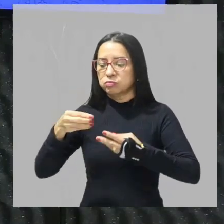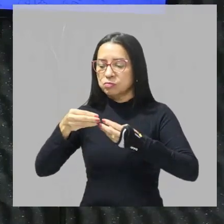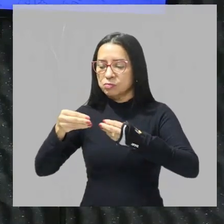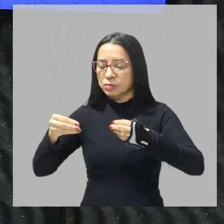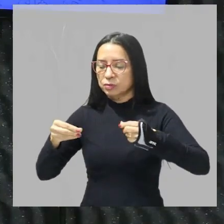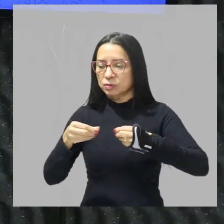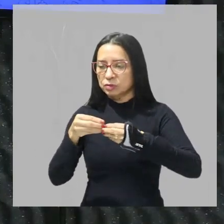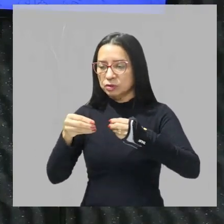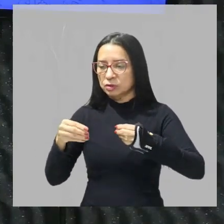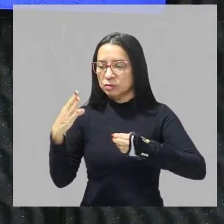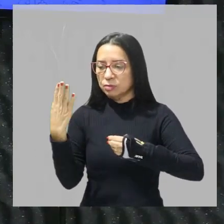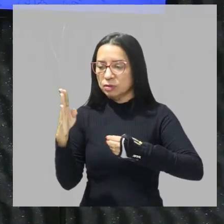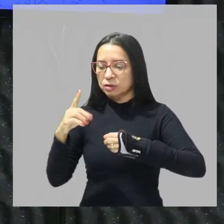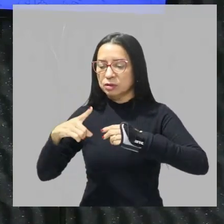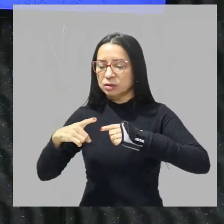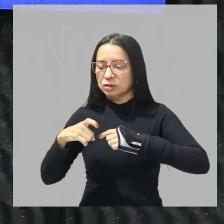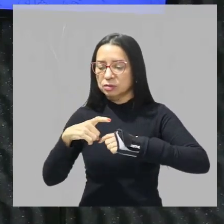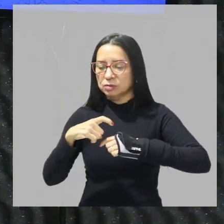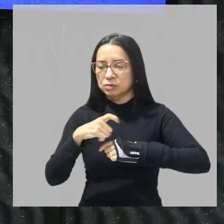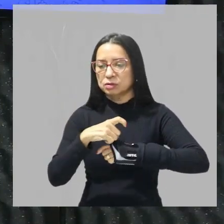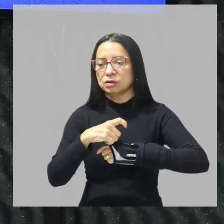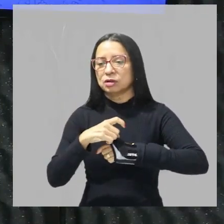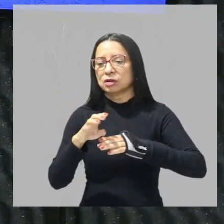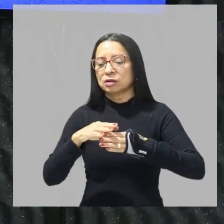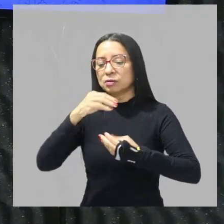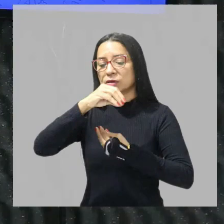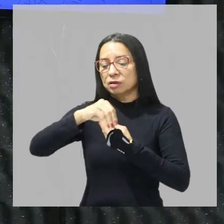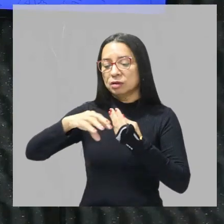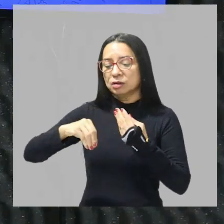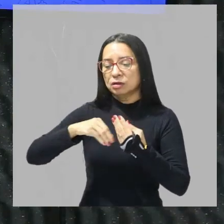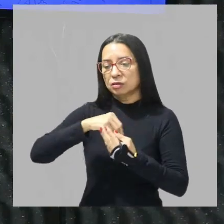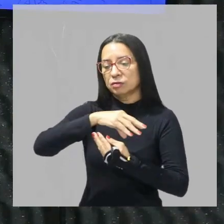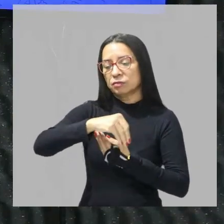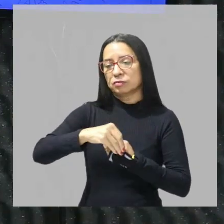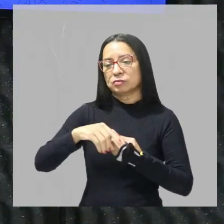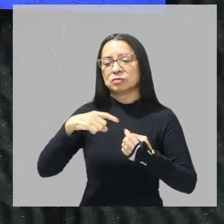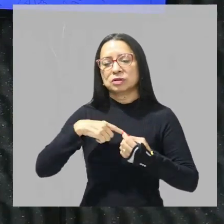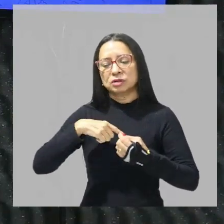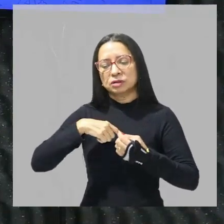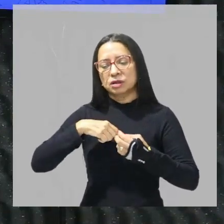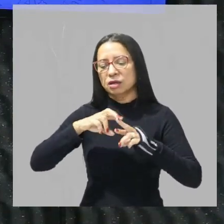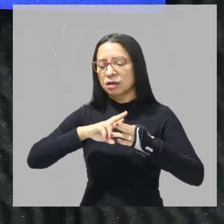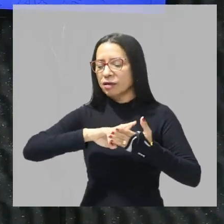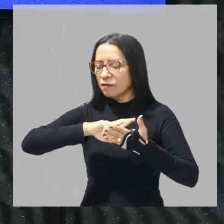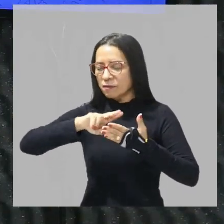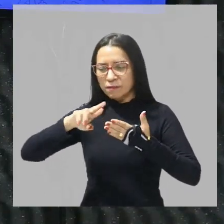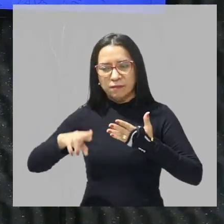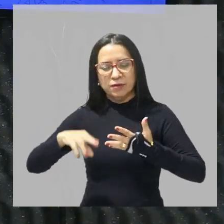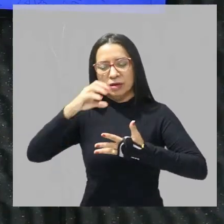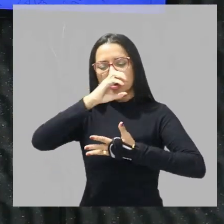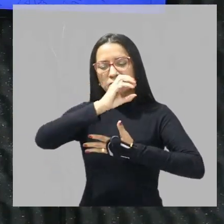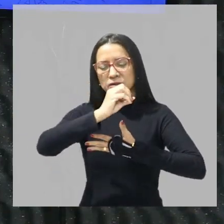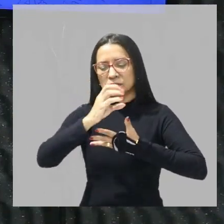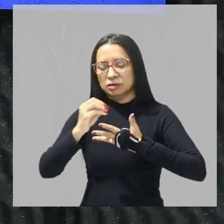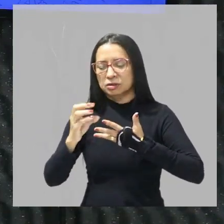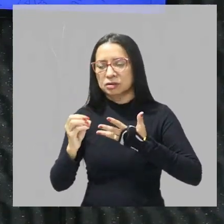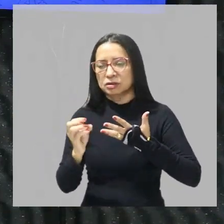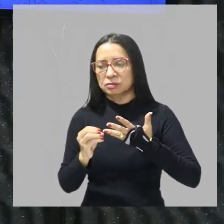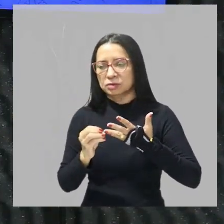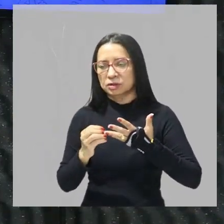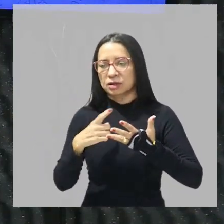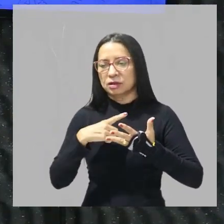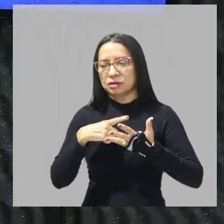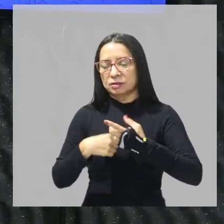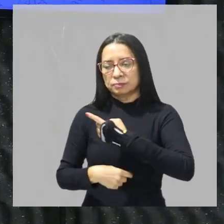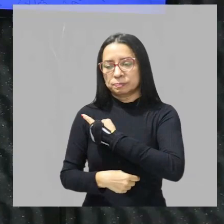decompositores, que são bactérias e fungos. Então veja que eu tenho aqui várias cadeias alimentares. Ó, eu tenho essa cadeia alimentar,